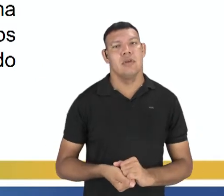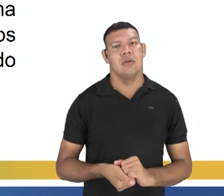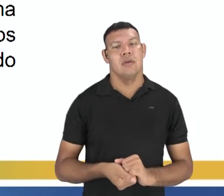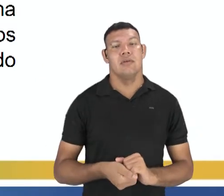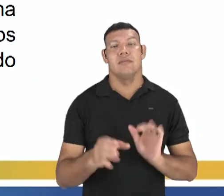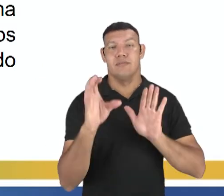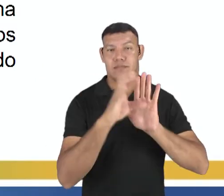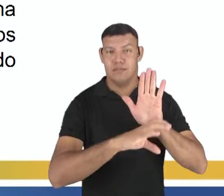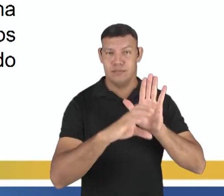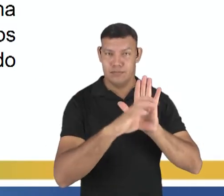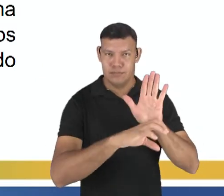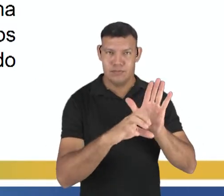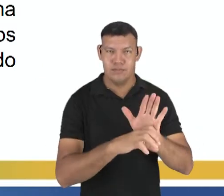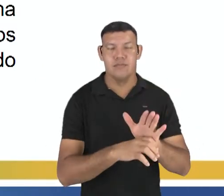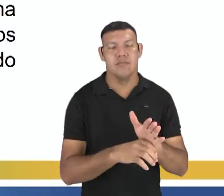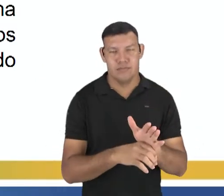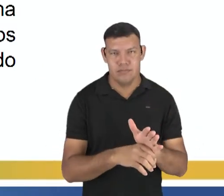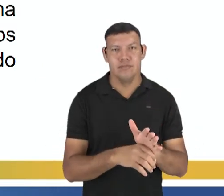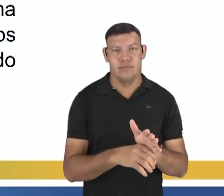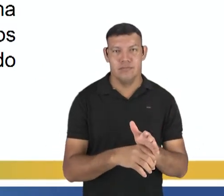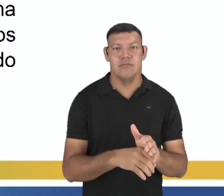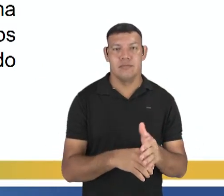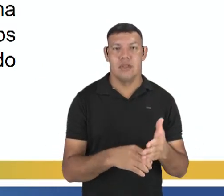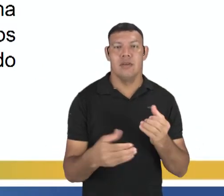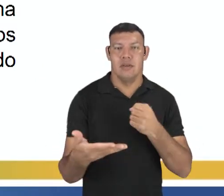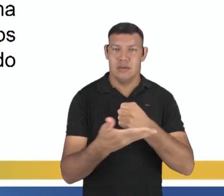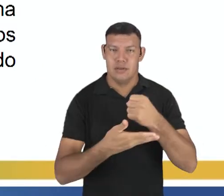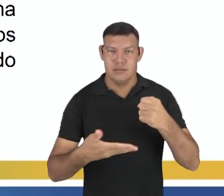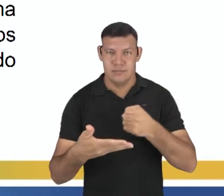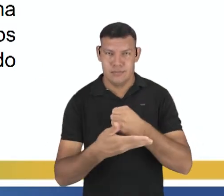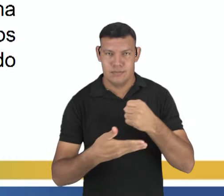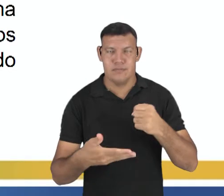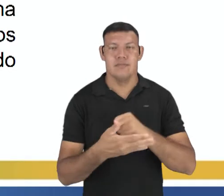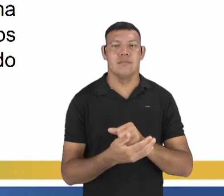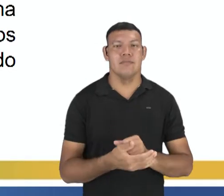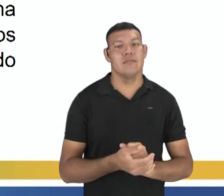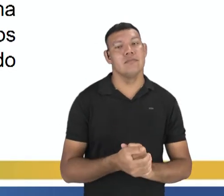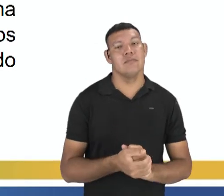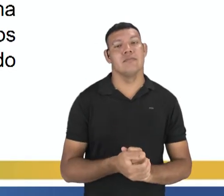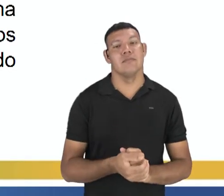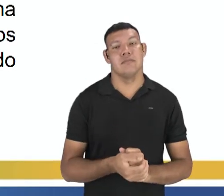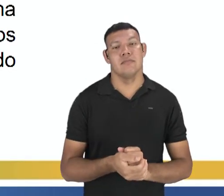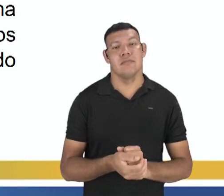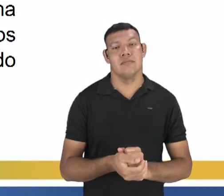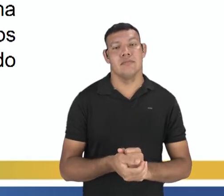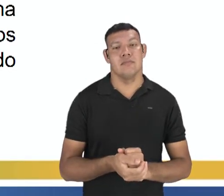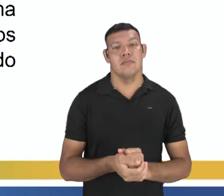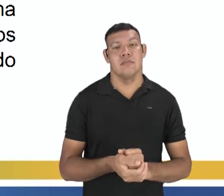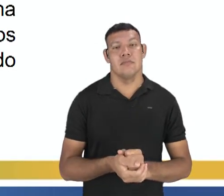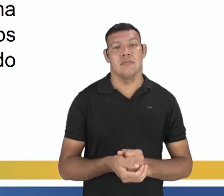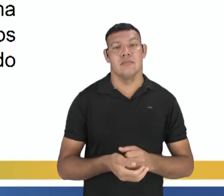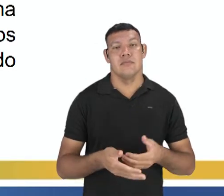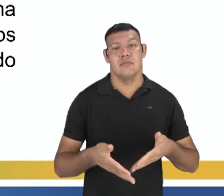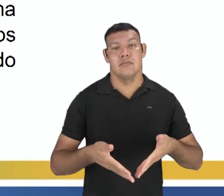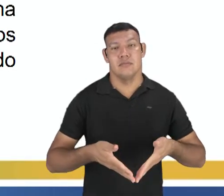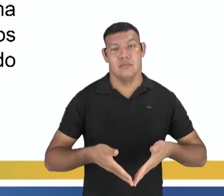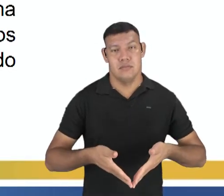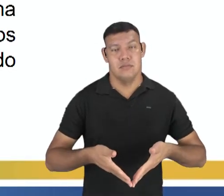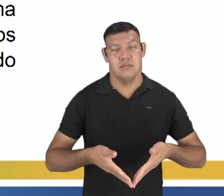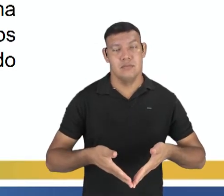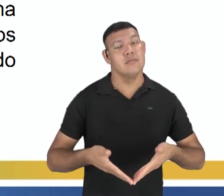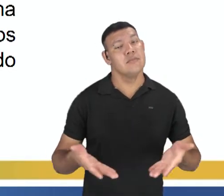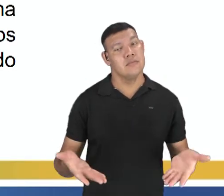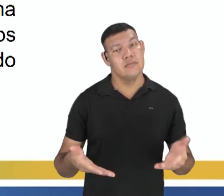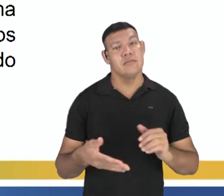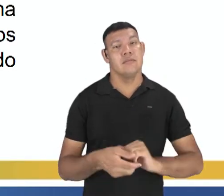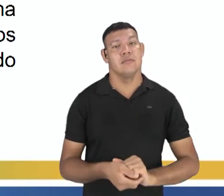o conteúdo mais importante localizado na base da pirâmide, parte mais larga, permanece na parte de cima da folha. Por outro